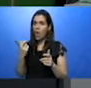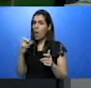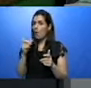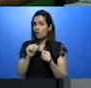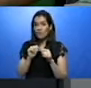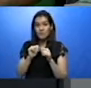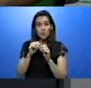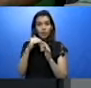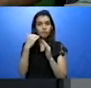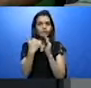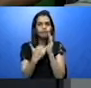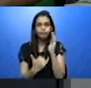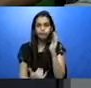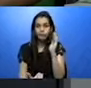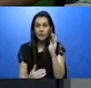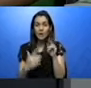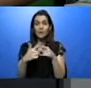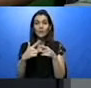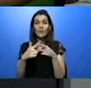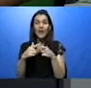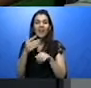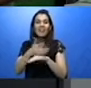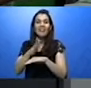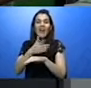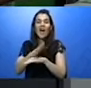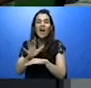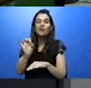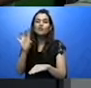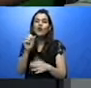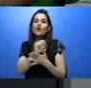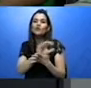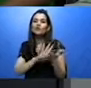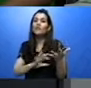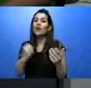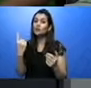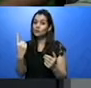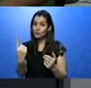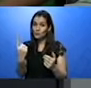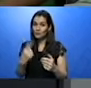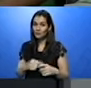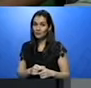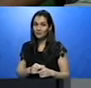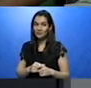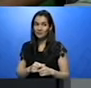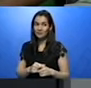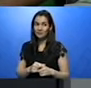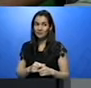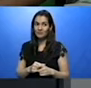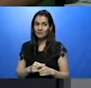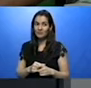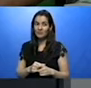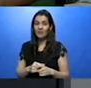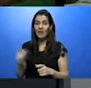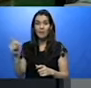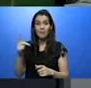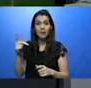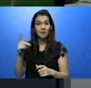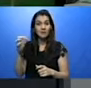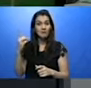completa e a nossa tarefa de hoje, apenas o exercício 1, na página 189, tá?